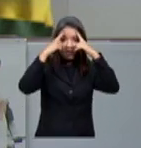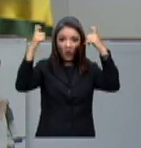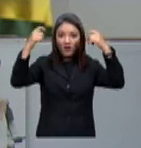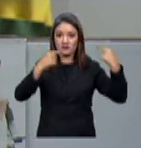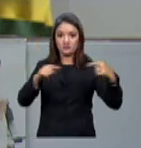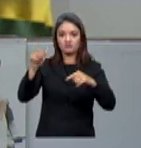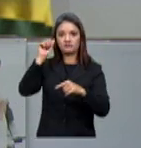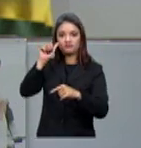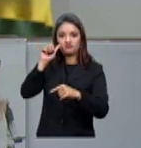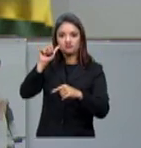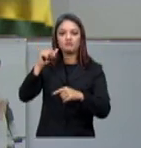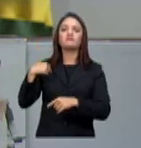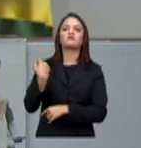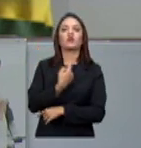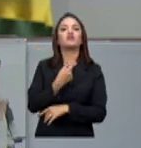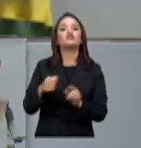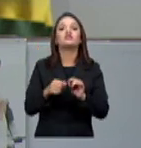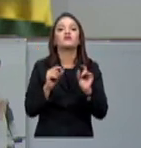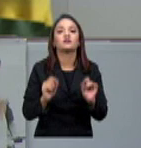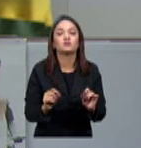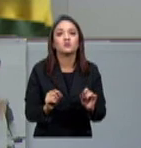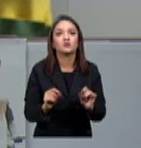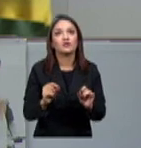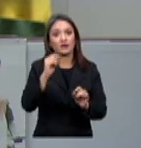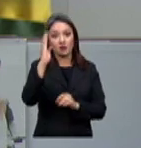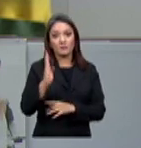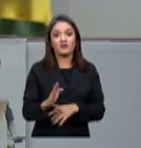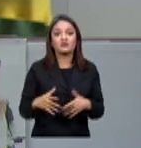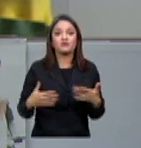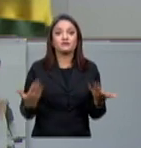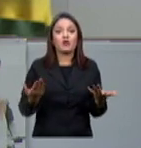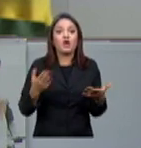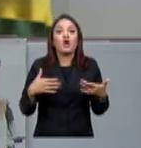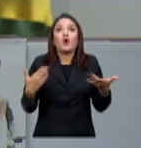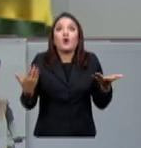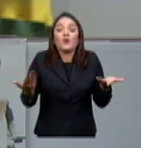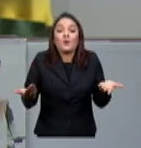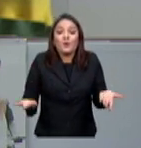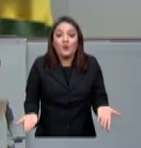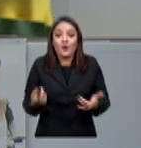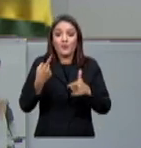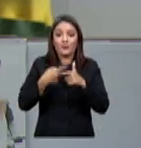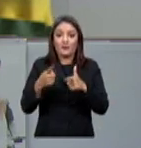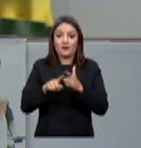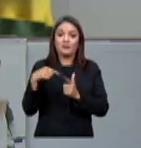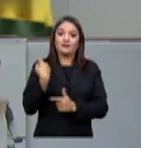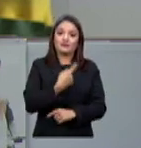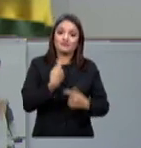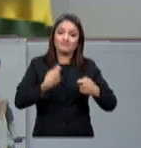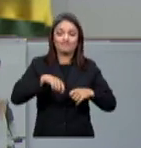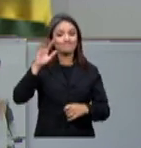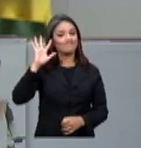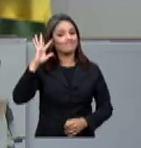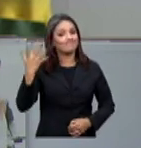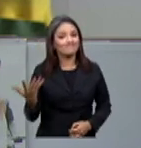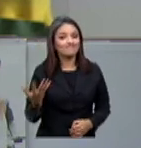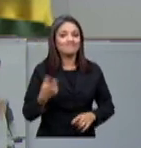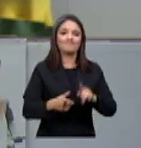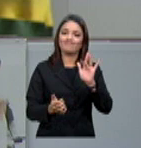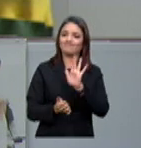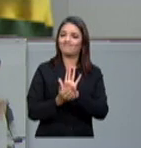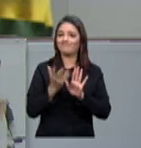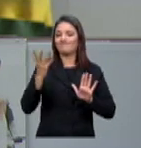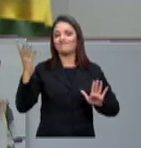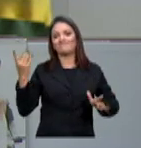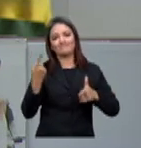fazemos nós brasileiros é isso a cada dia escolher qual a ferida que nós temos que acudir tanta são elas e tantas